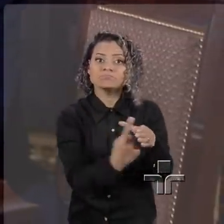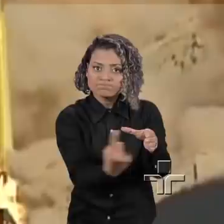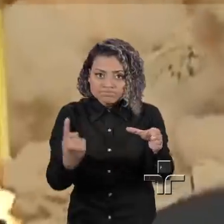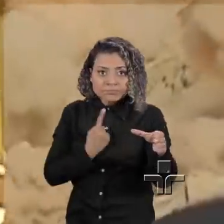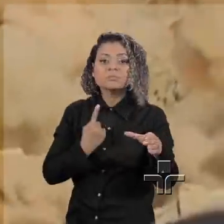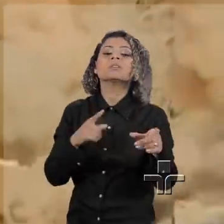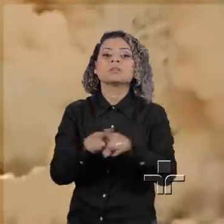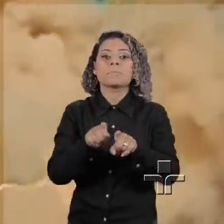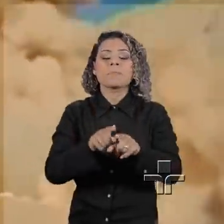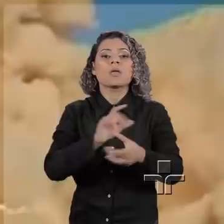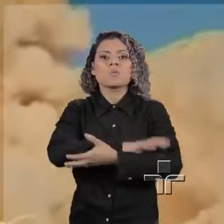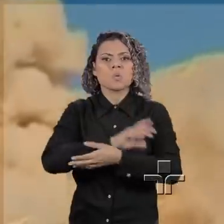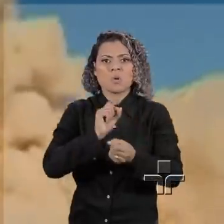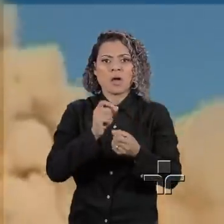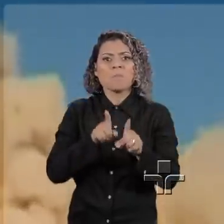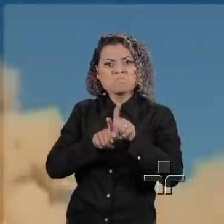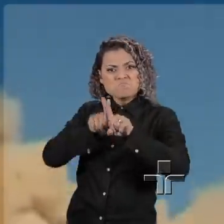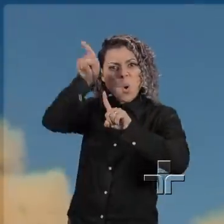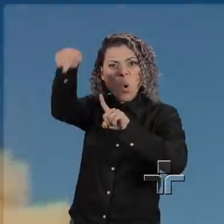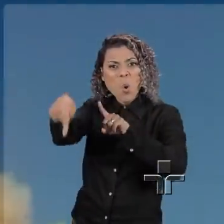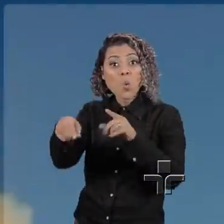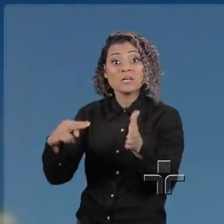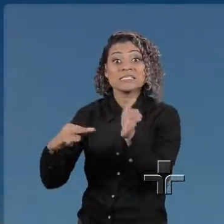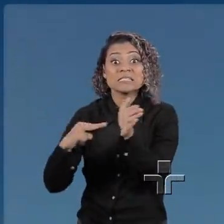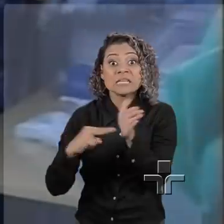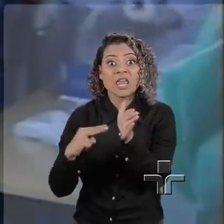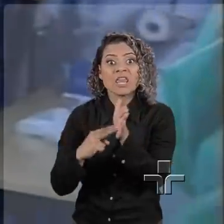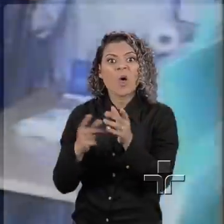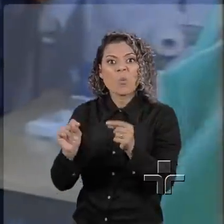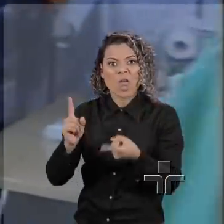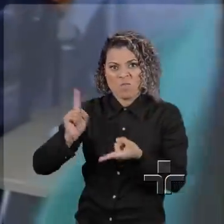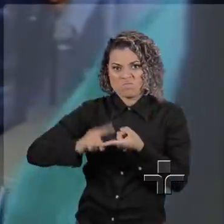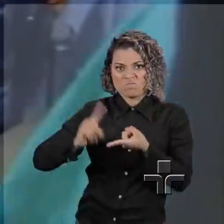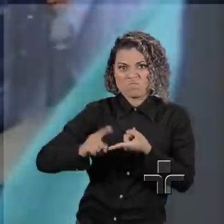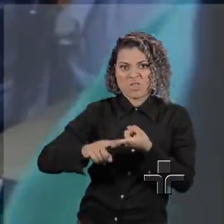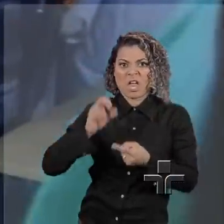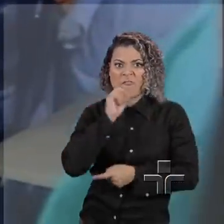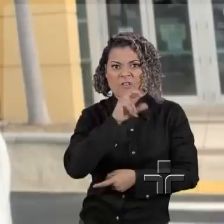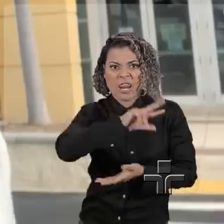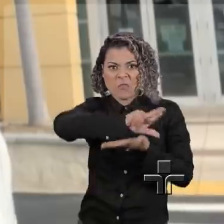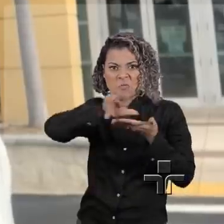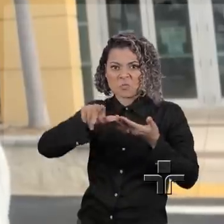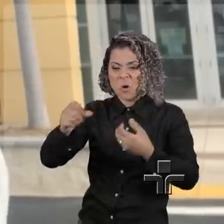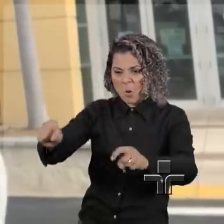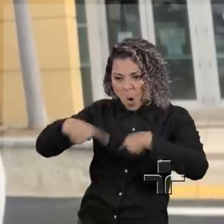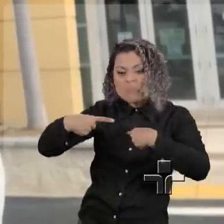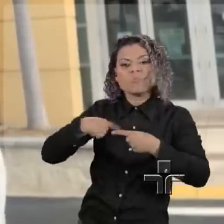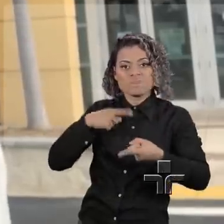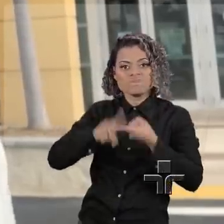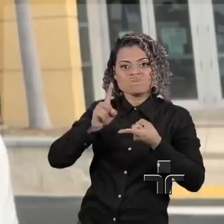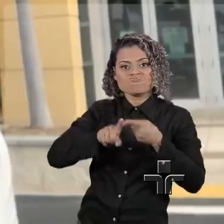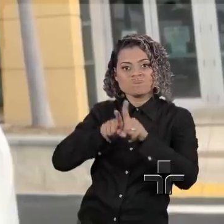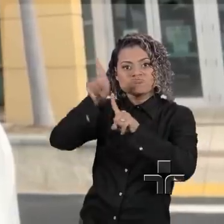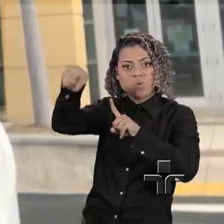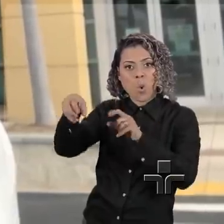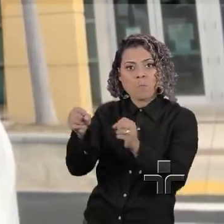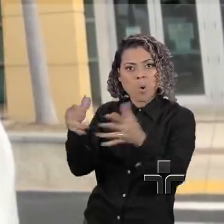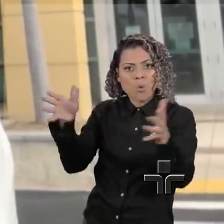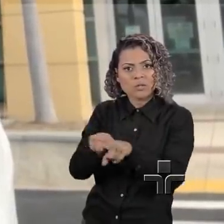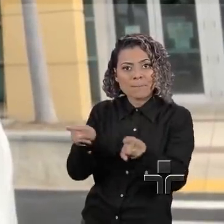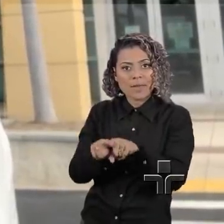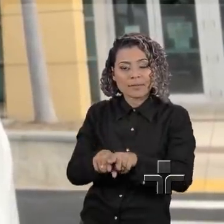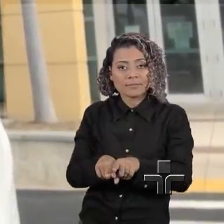Irã e disparou mísseis contra a Síria em resposta a um suposto ataque químico contra civis. O presidente americano também mirou nos